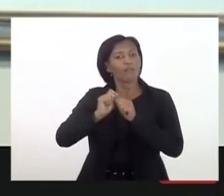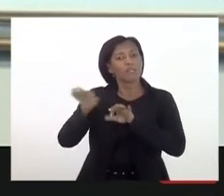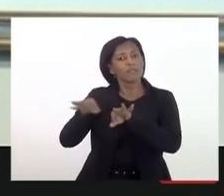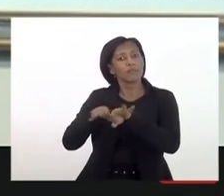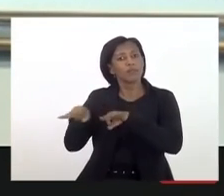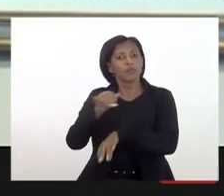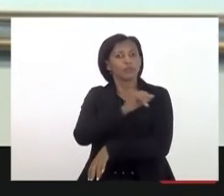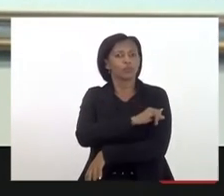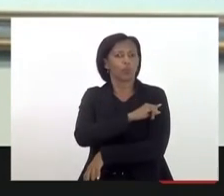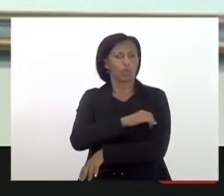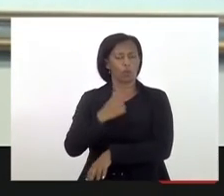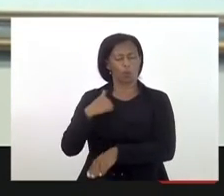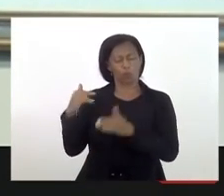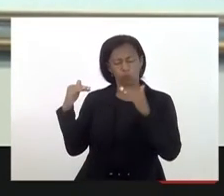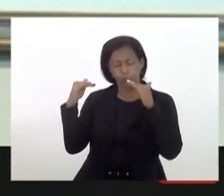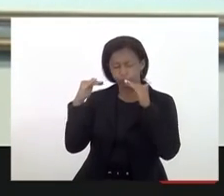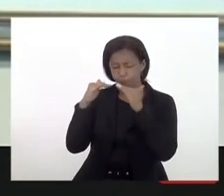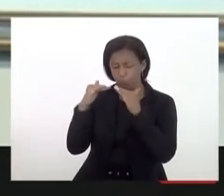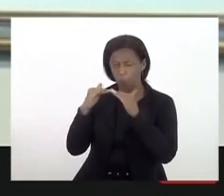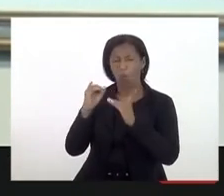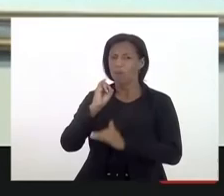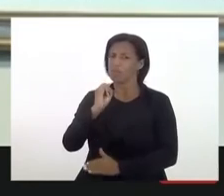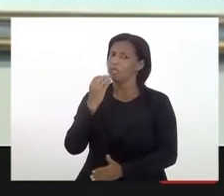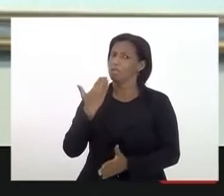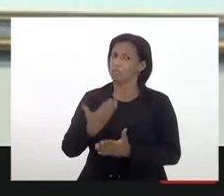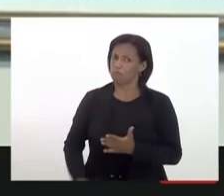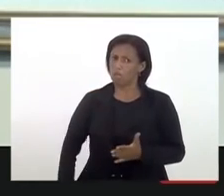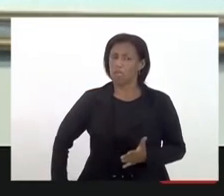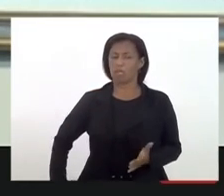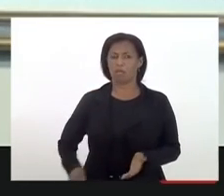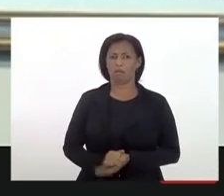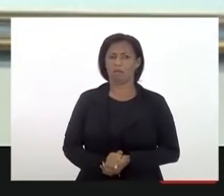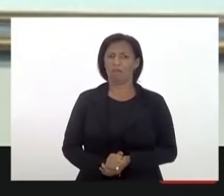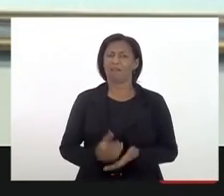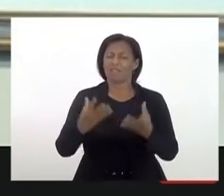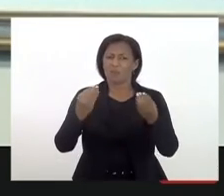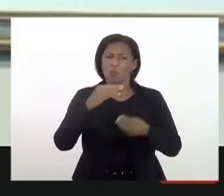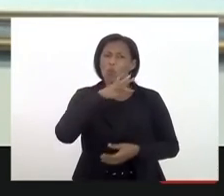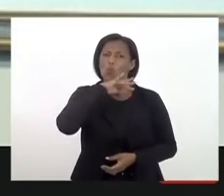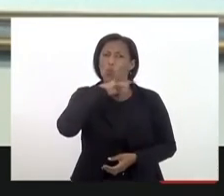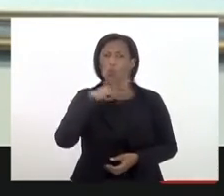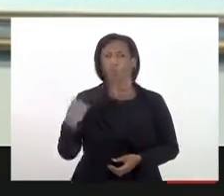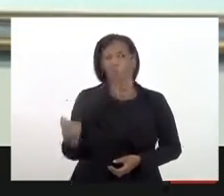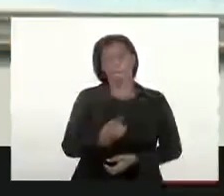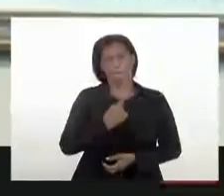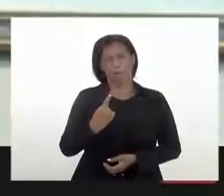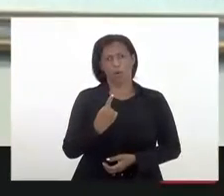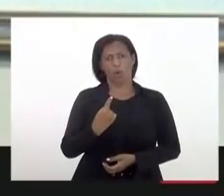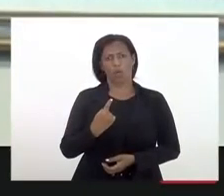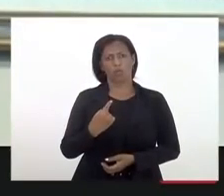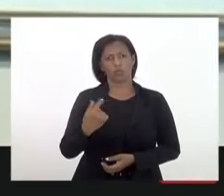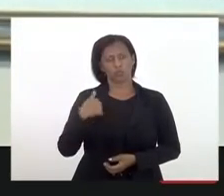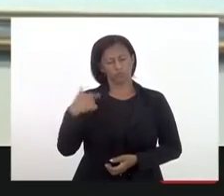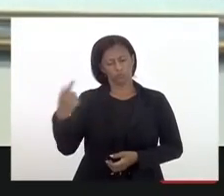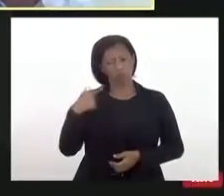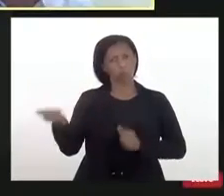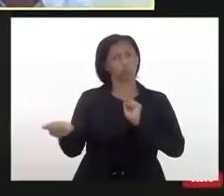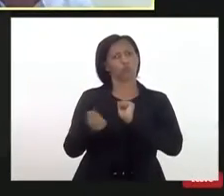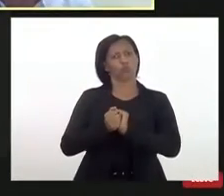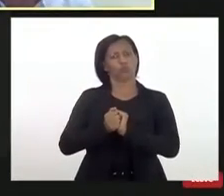projeto para o Rio. Eu concordo com você. Se perder, vai ser uma derrota muito ruim para nós. Conte comigo, Wagner. Estamos